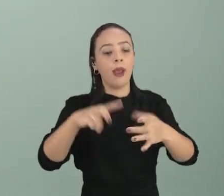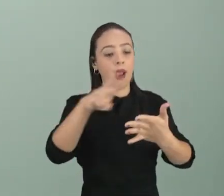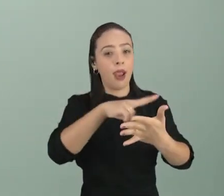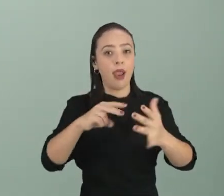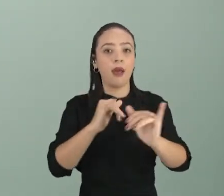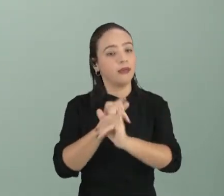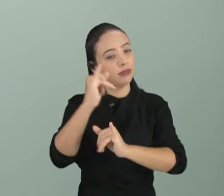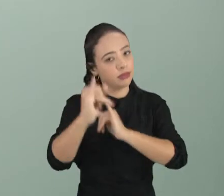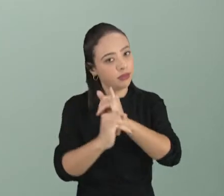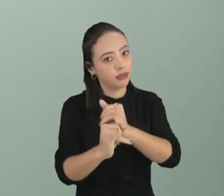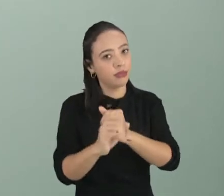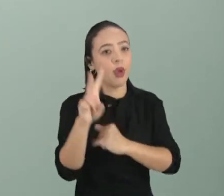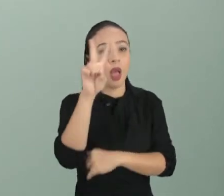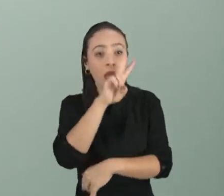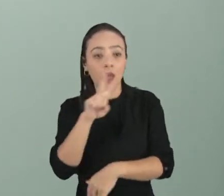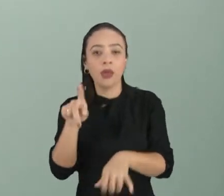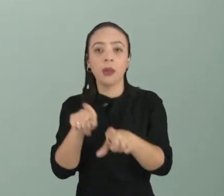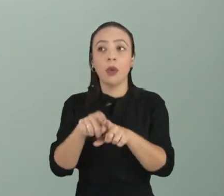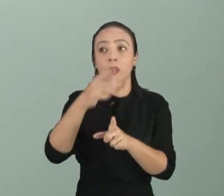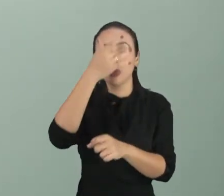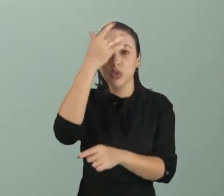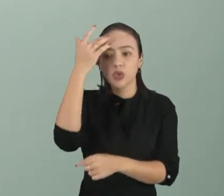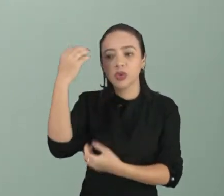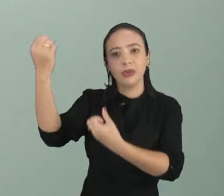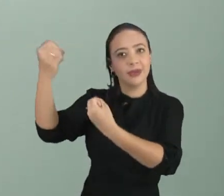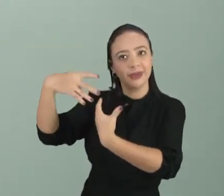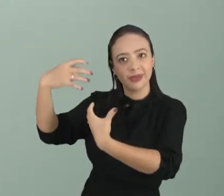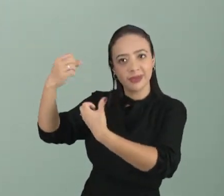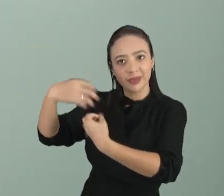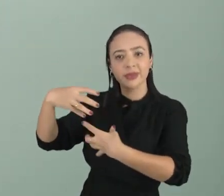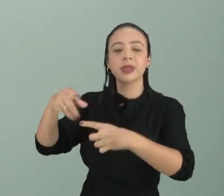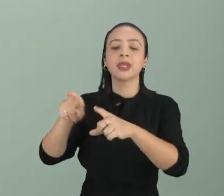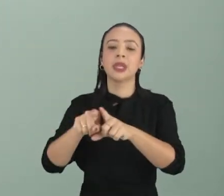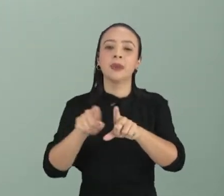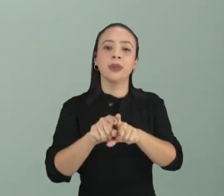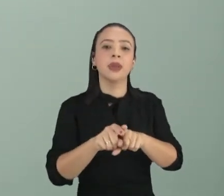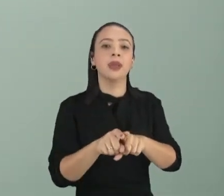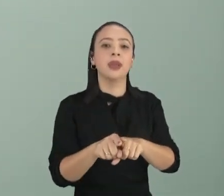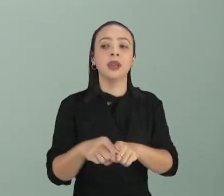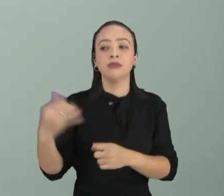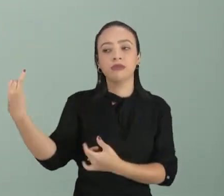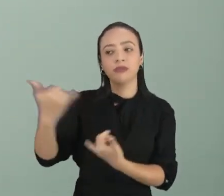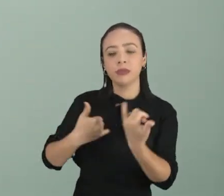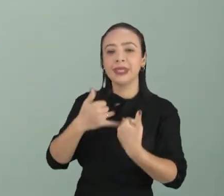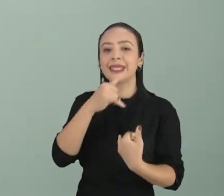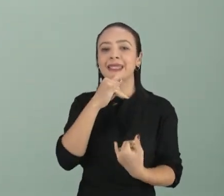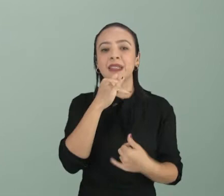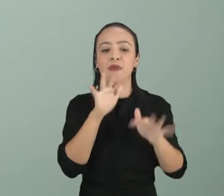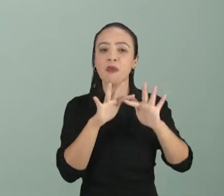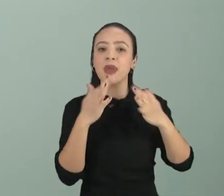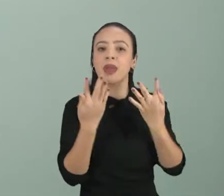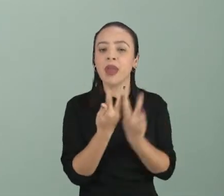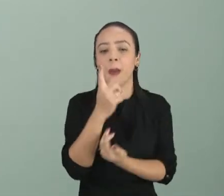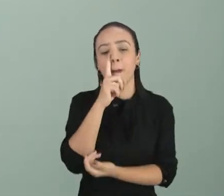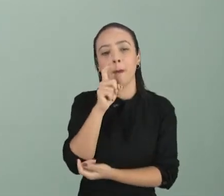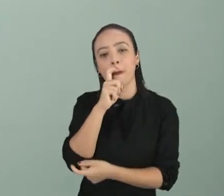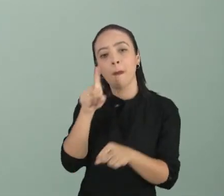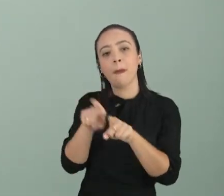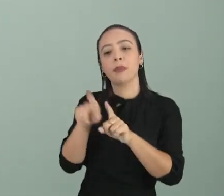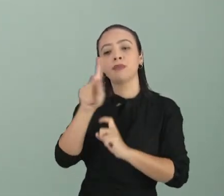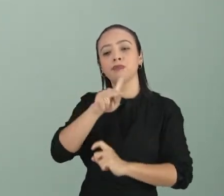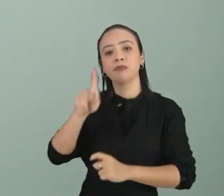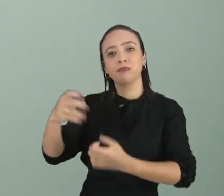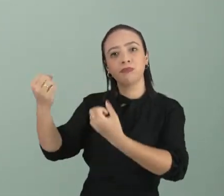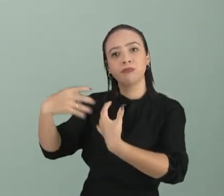internet, ouviu, de alguém que te ensinou algo, de alguém que te falou algo, seu pai, sua mãe, um